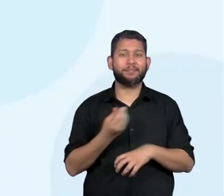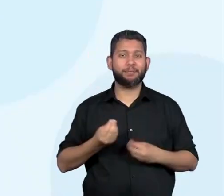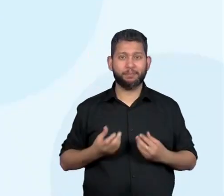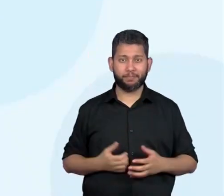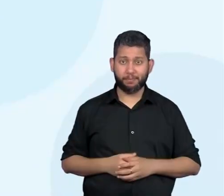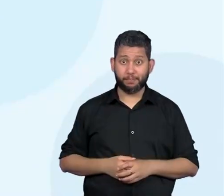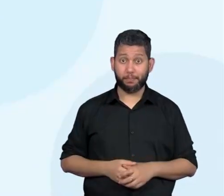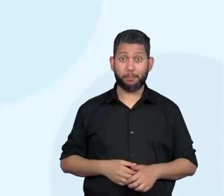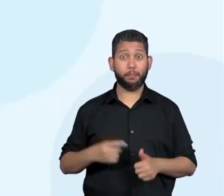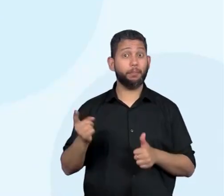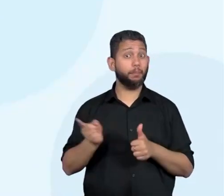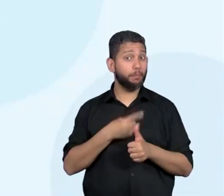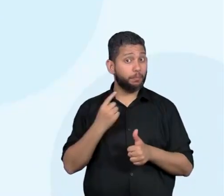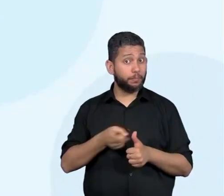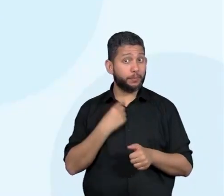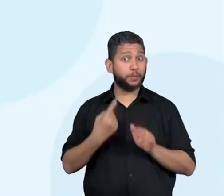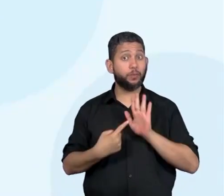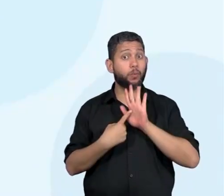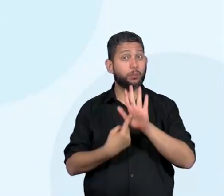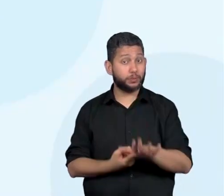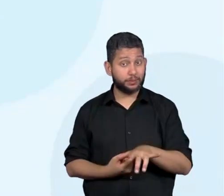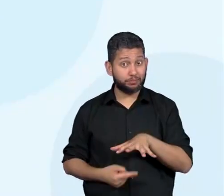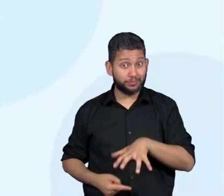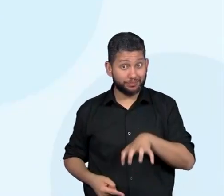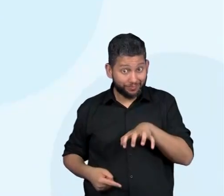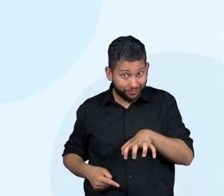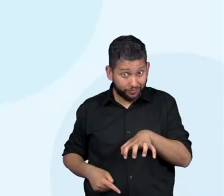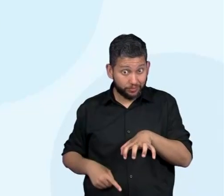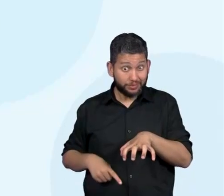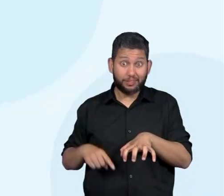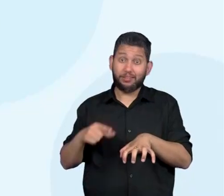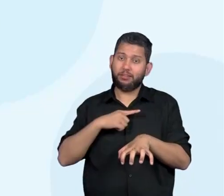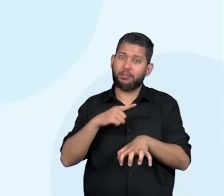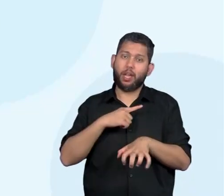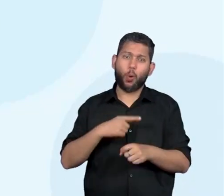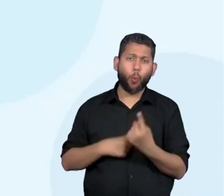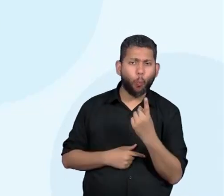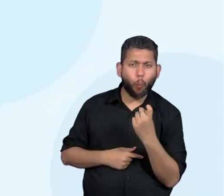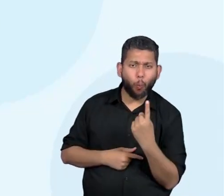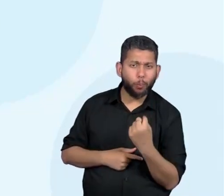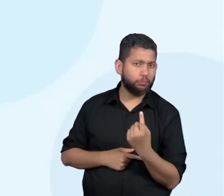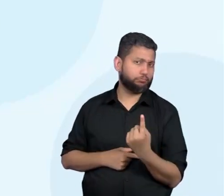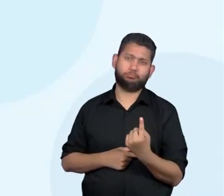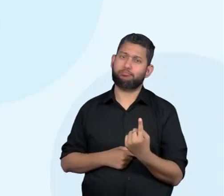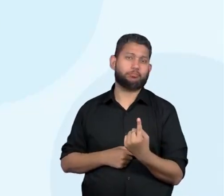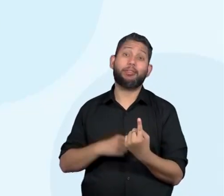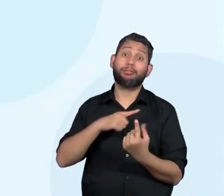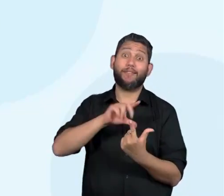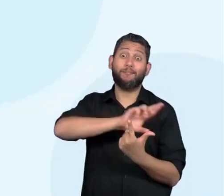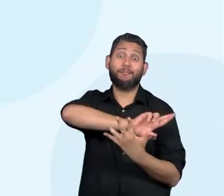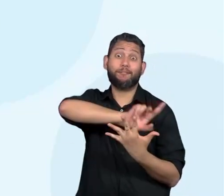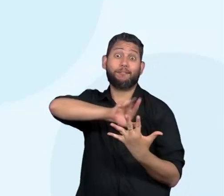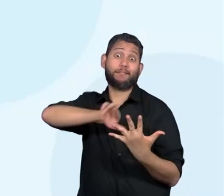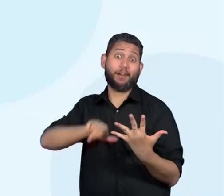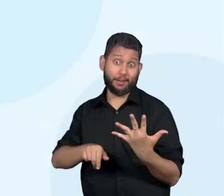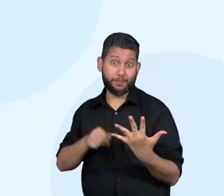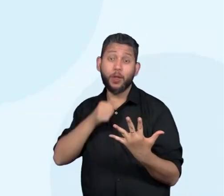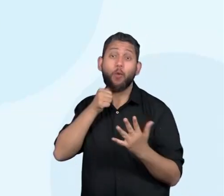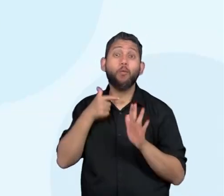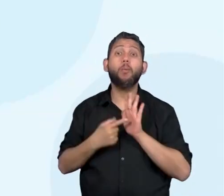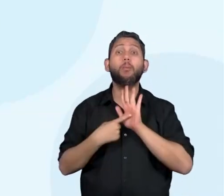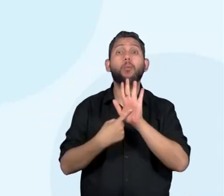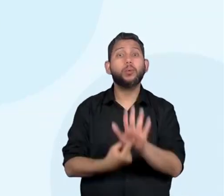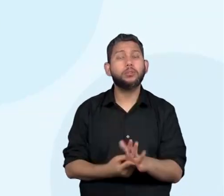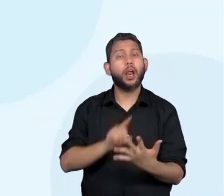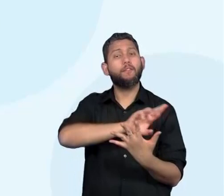é conhecer diferentes tipos de raízes, né? Então essa nossa aula hoje é justamente para que vocês possam conhecer aí os diferentes